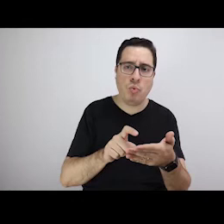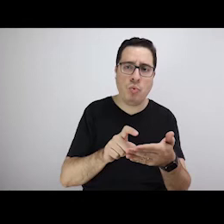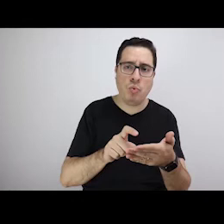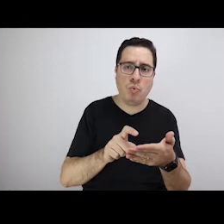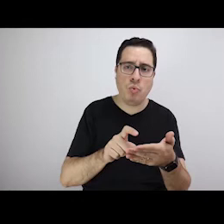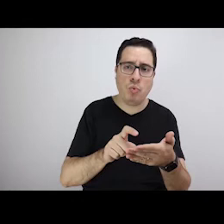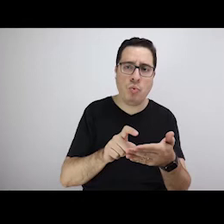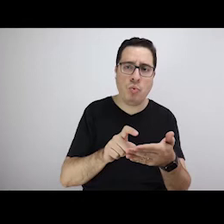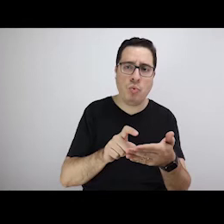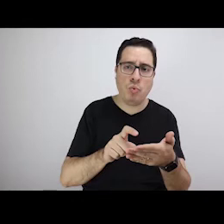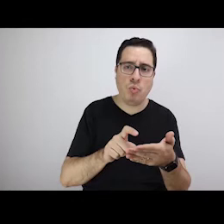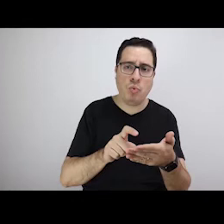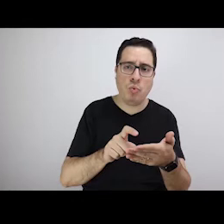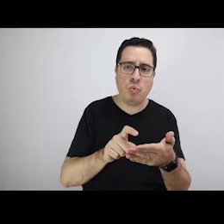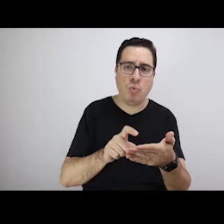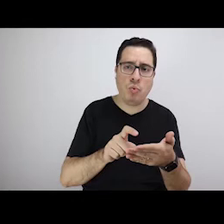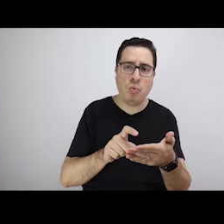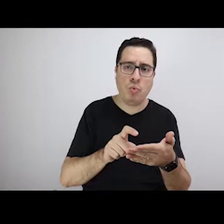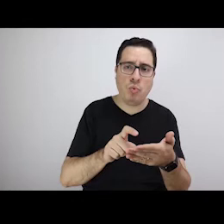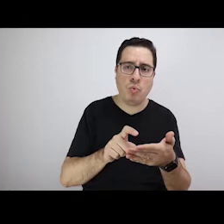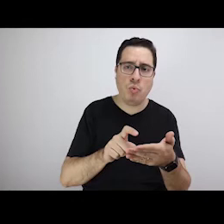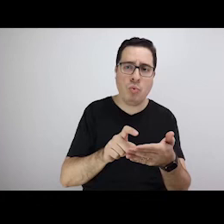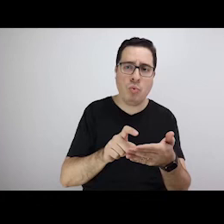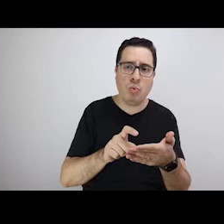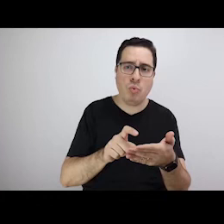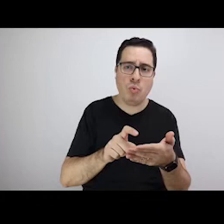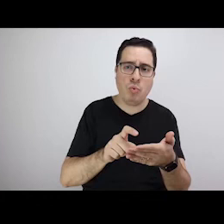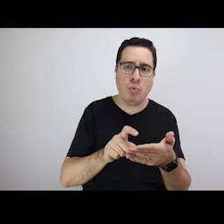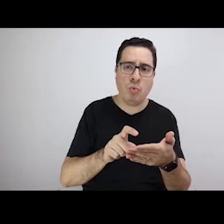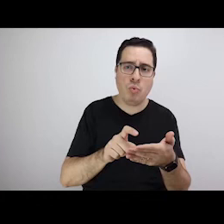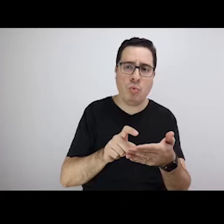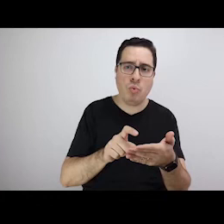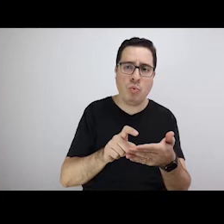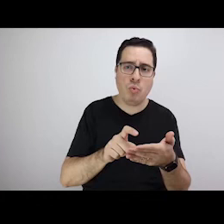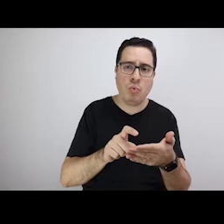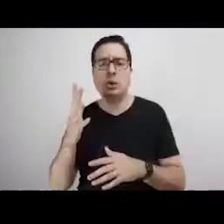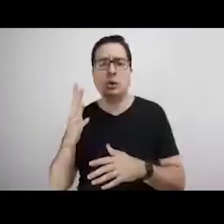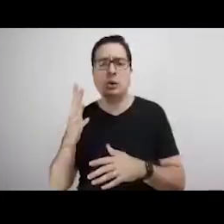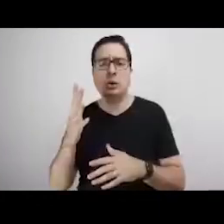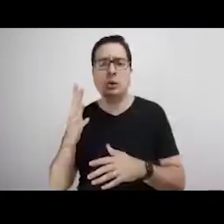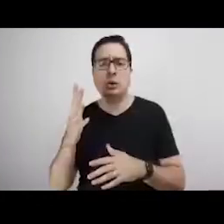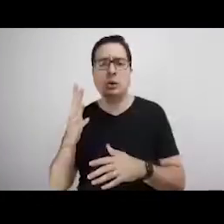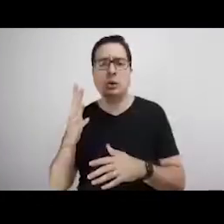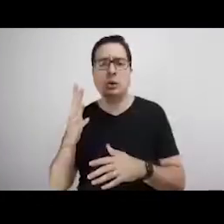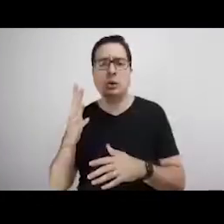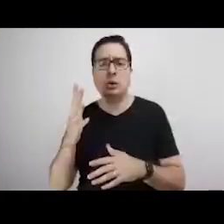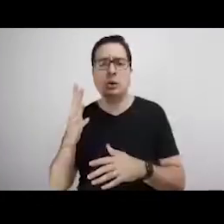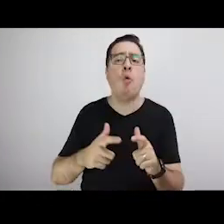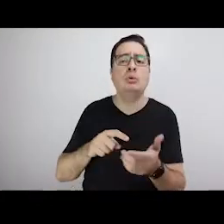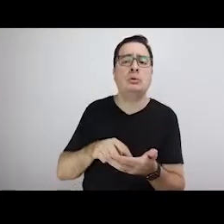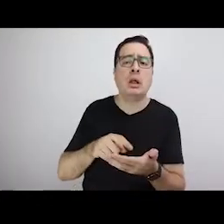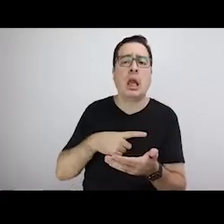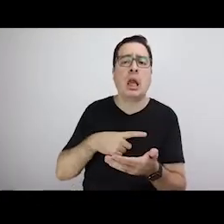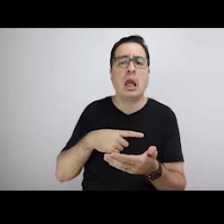necessário a esse usuário, ele vai ter essa ideia do que está acontecendo na sua aplicação, onde ele está exatamente, e com